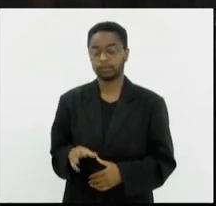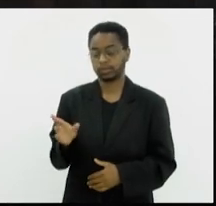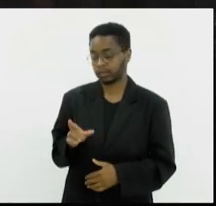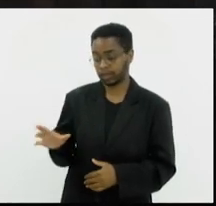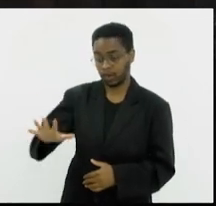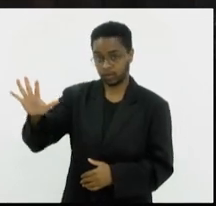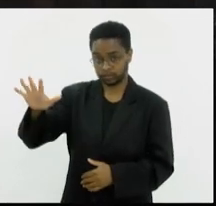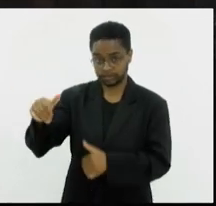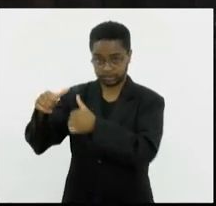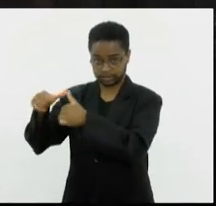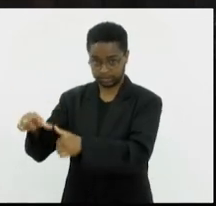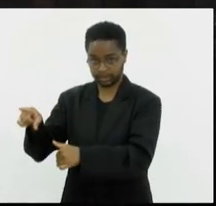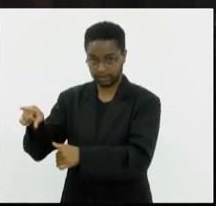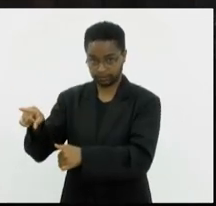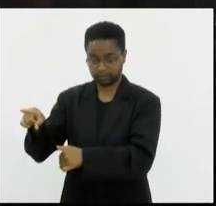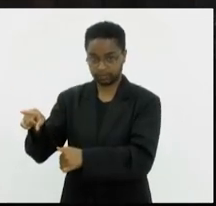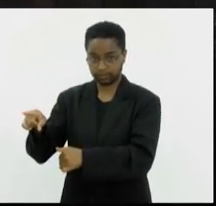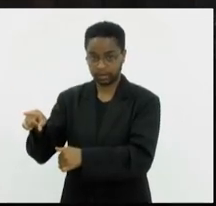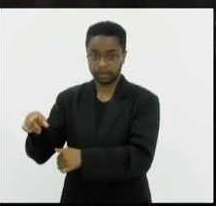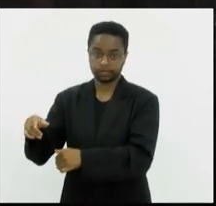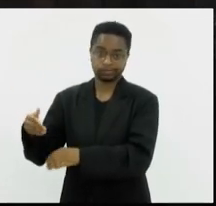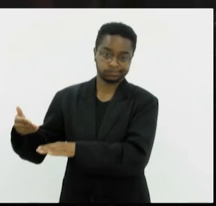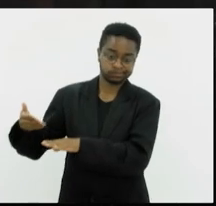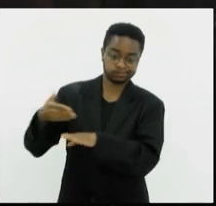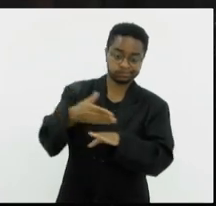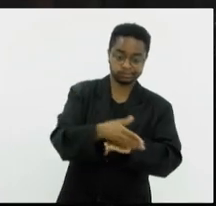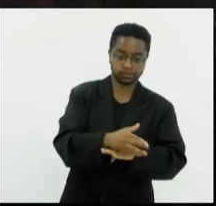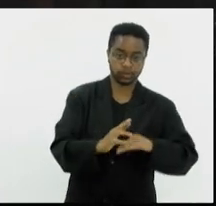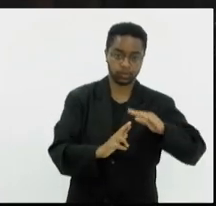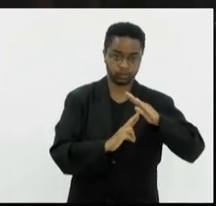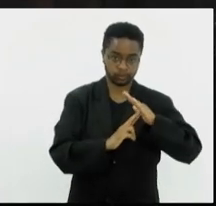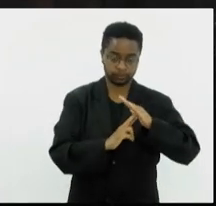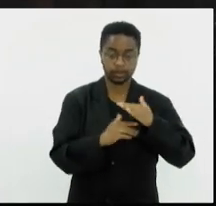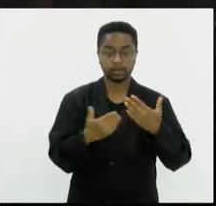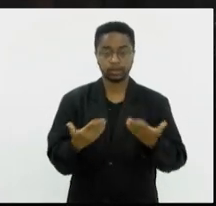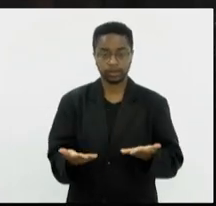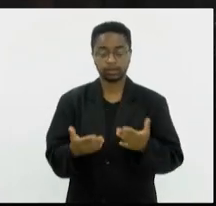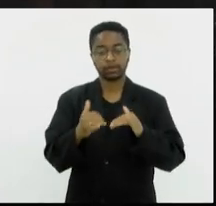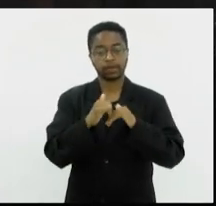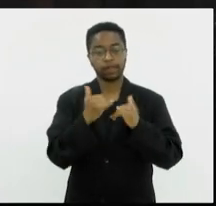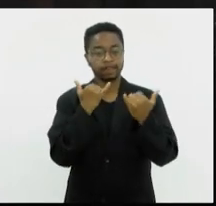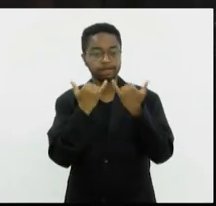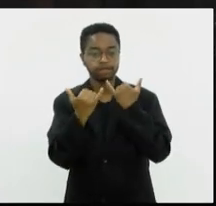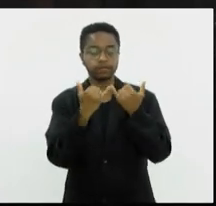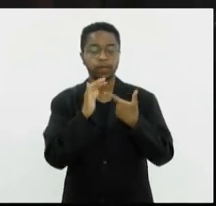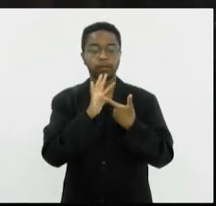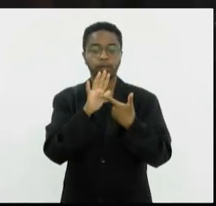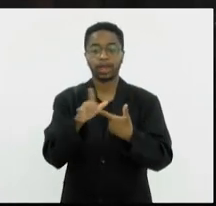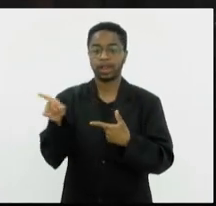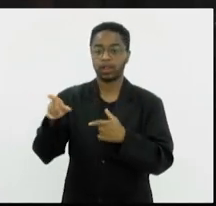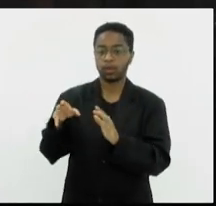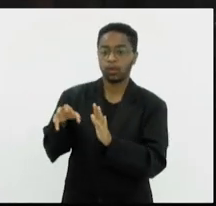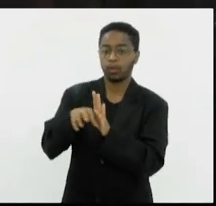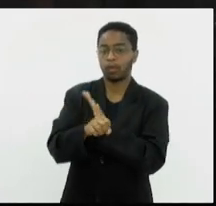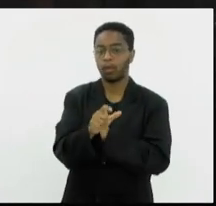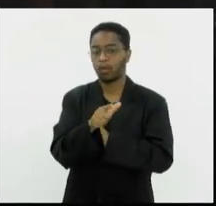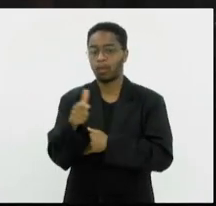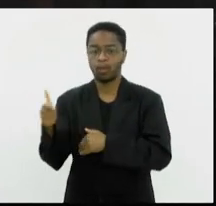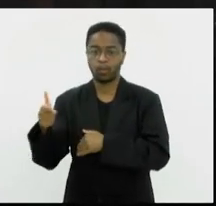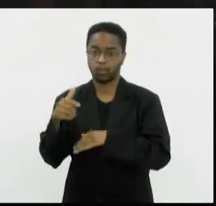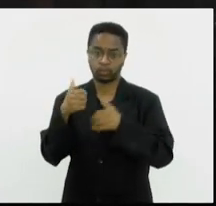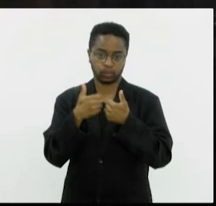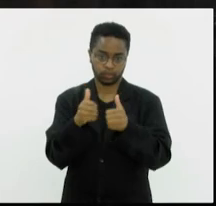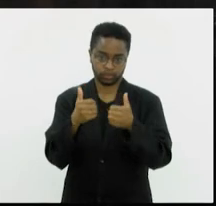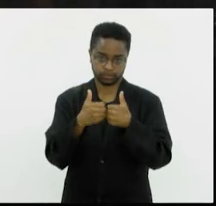e segundo o noticiário ele tinha assaltado um outro veículo